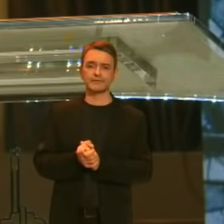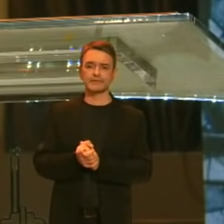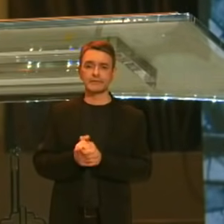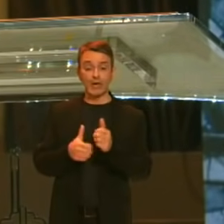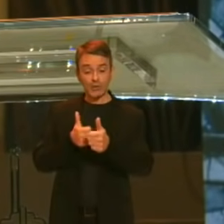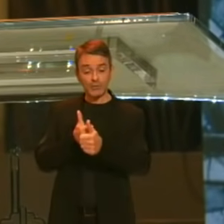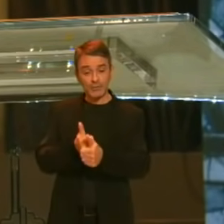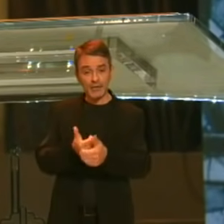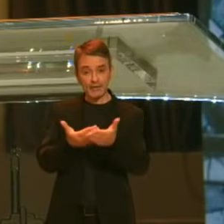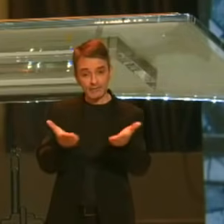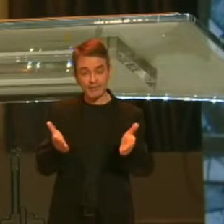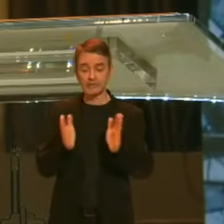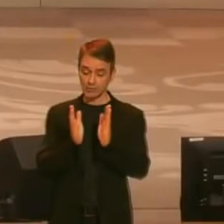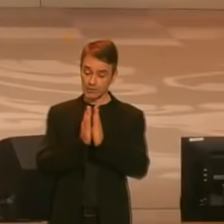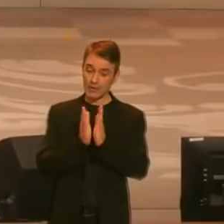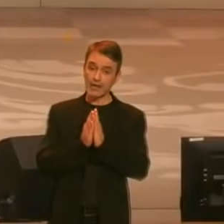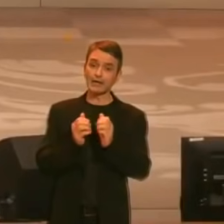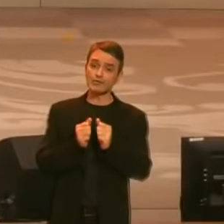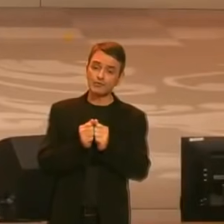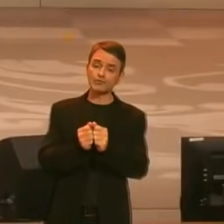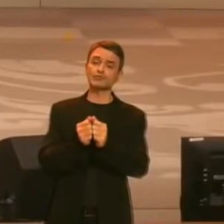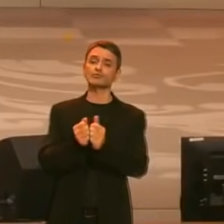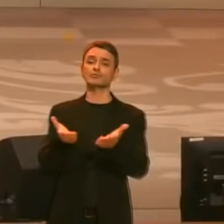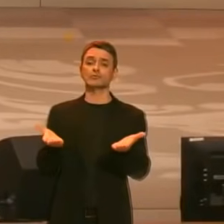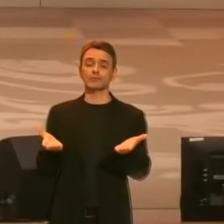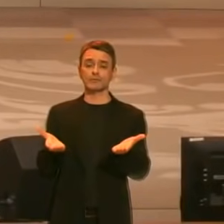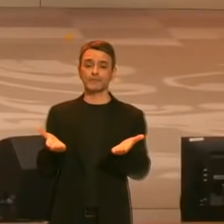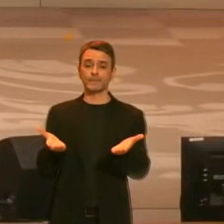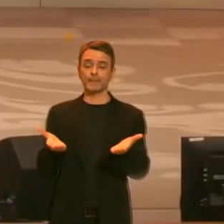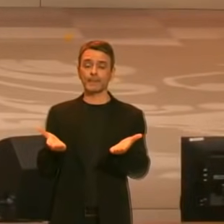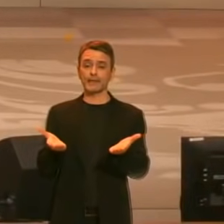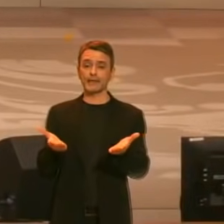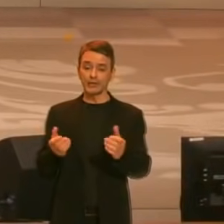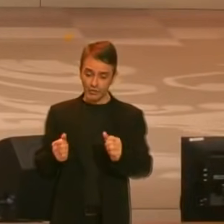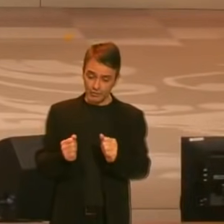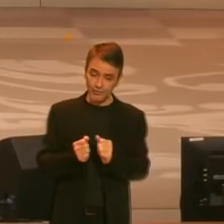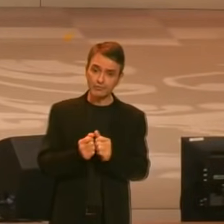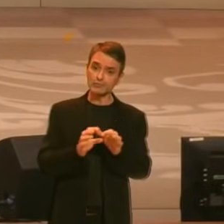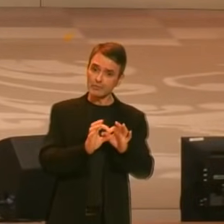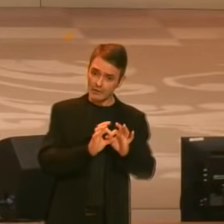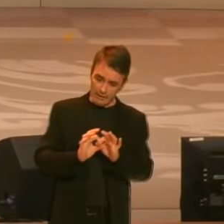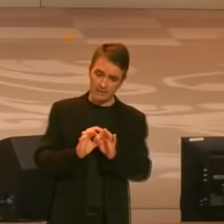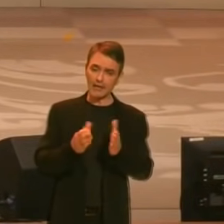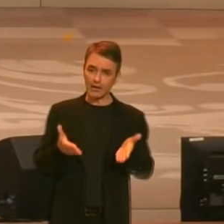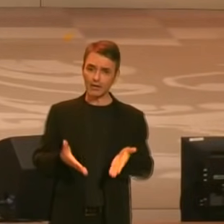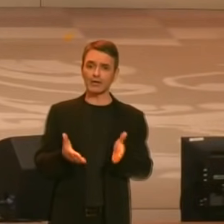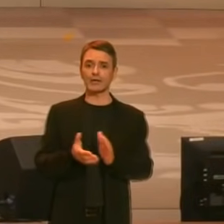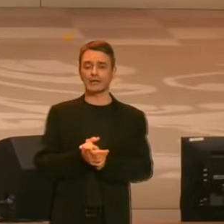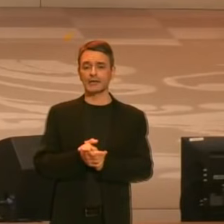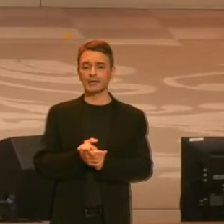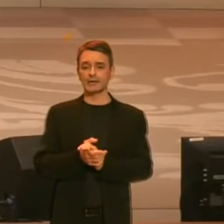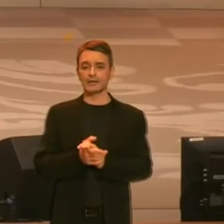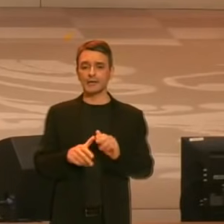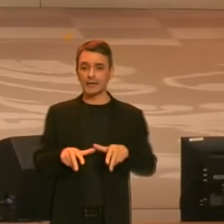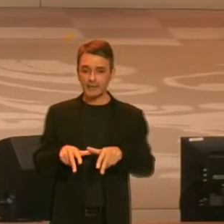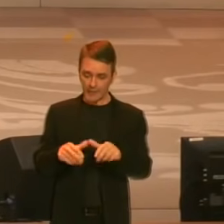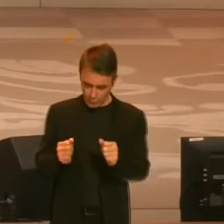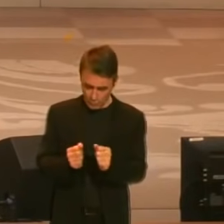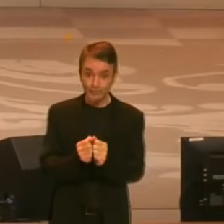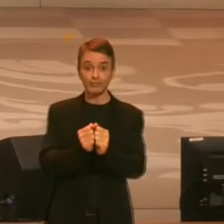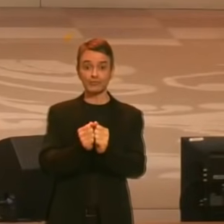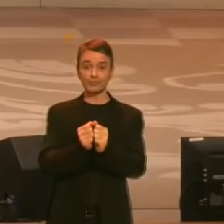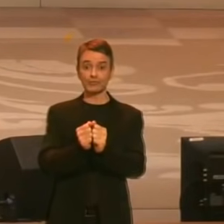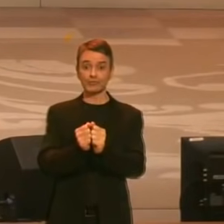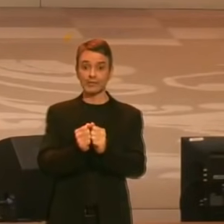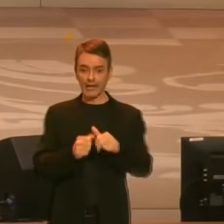gente poder orar junto, para você fazer parte de um time que vai estar caminhando junto. Lembra que eu falei que não dá para andar